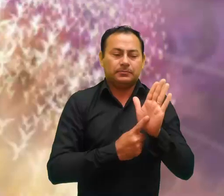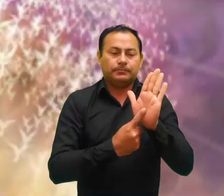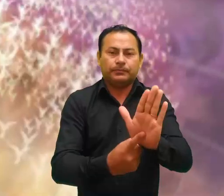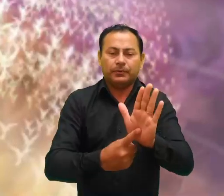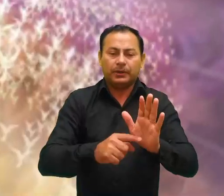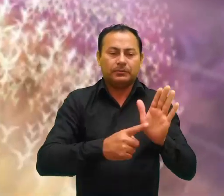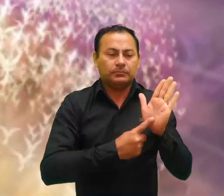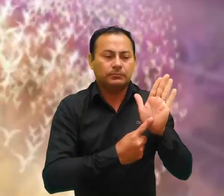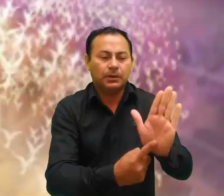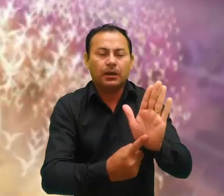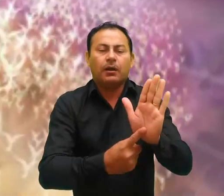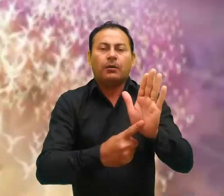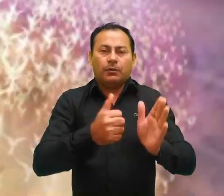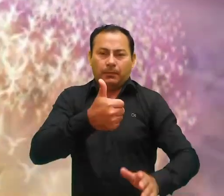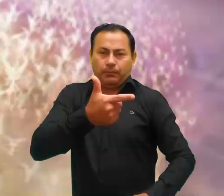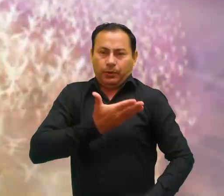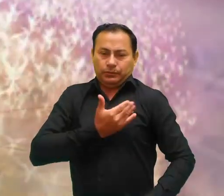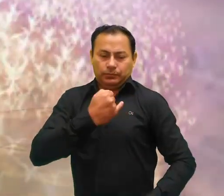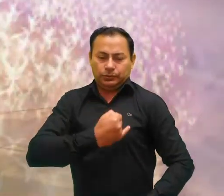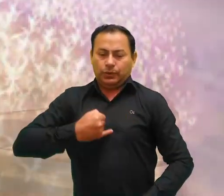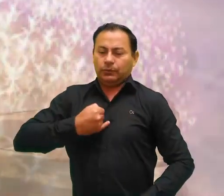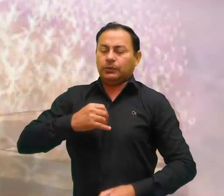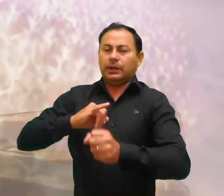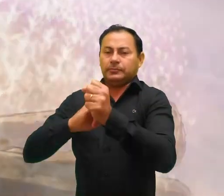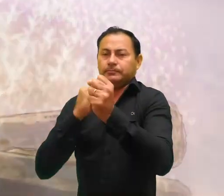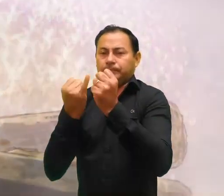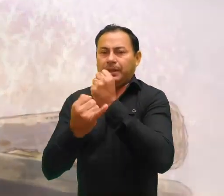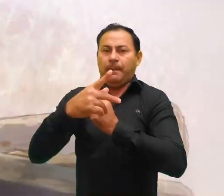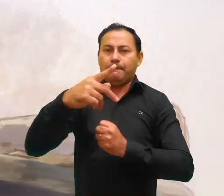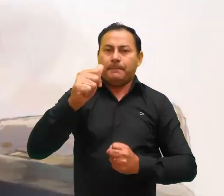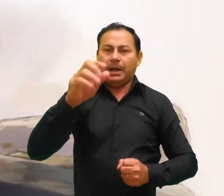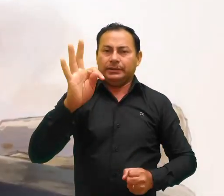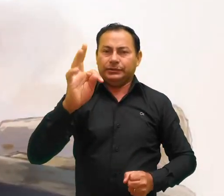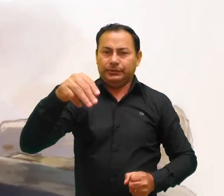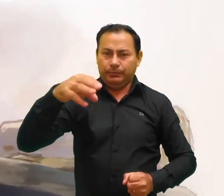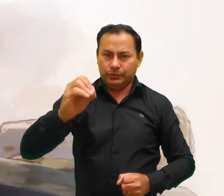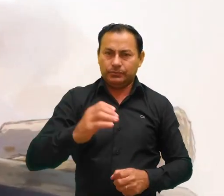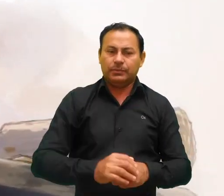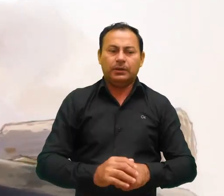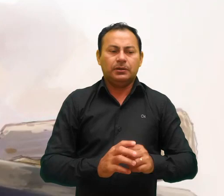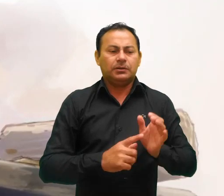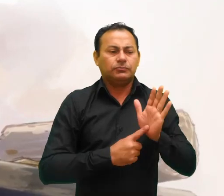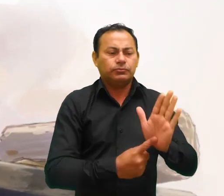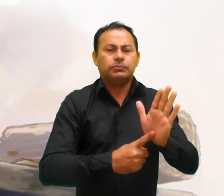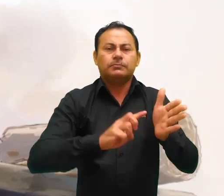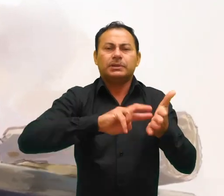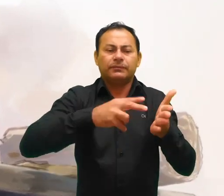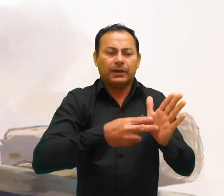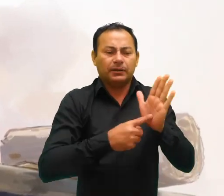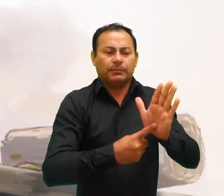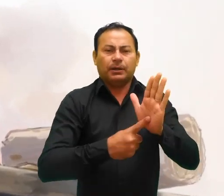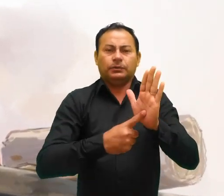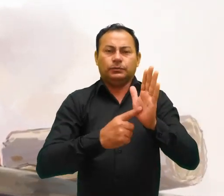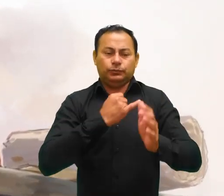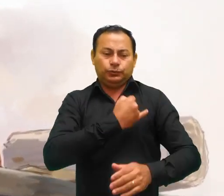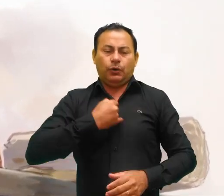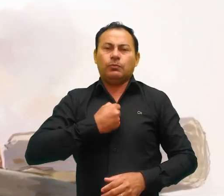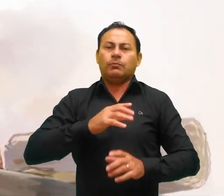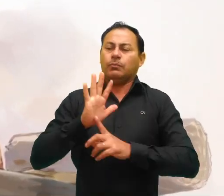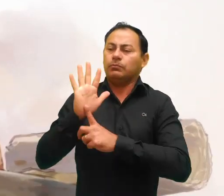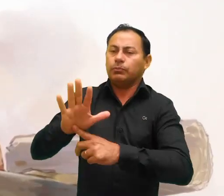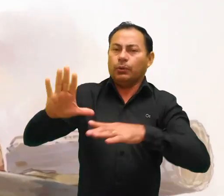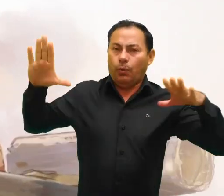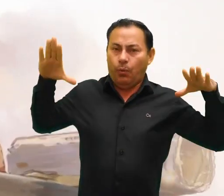Esta revelação foi dada ao apóstolo João quando ele estava na ilha de Patmos e significada para João por um anjo.